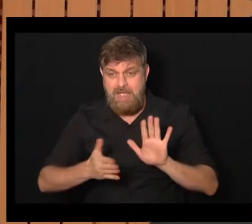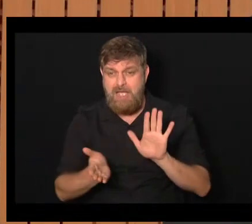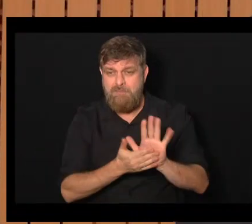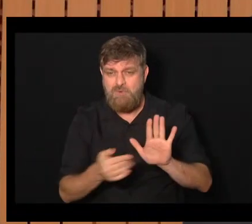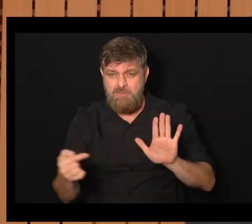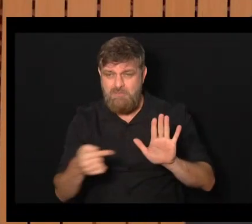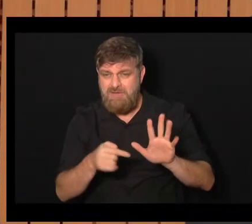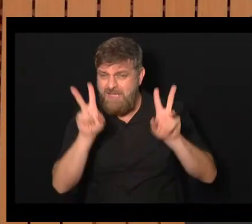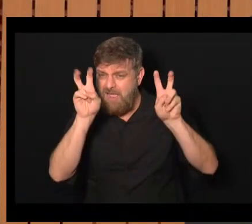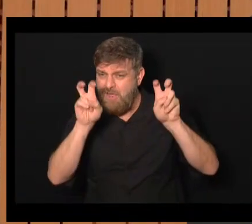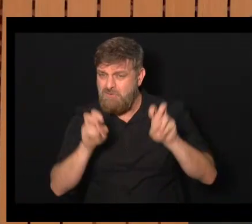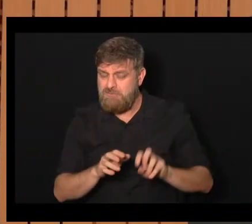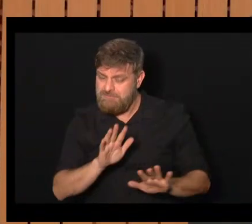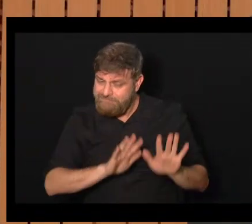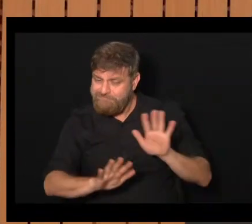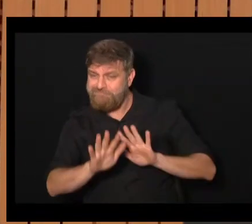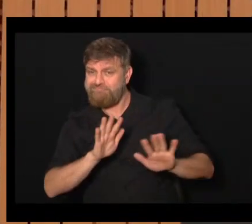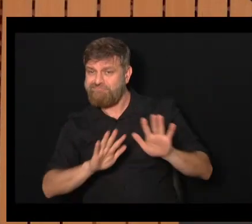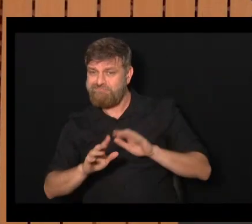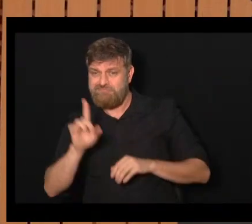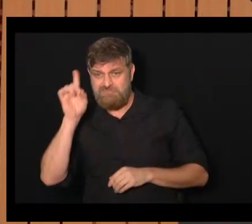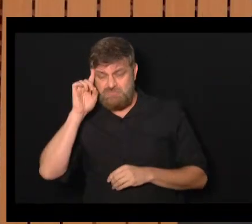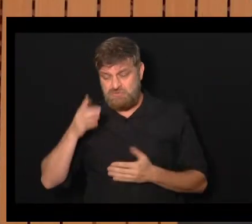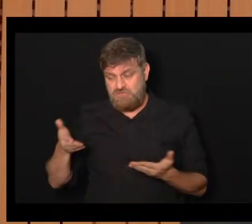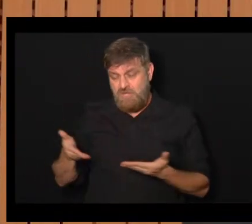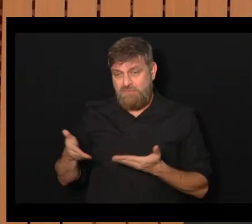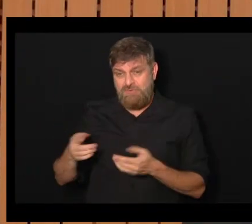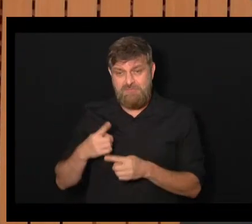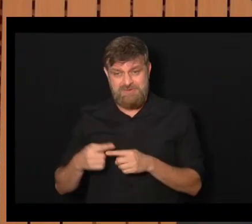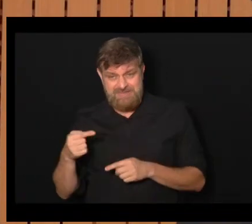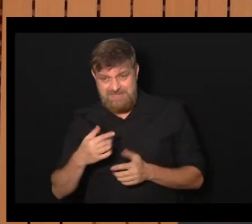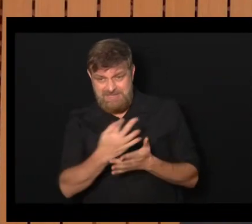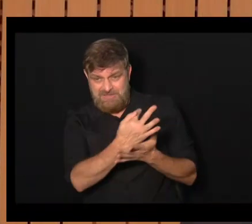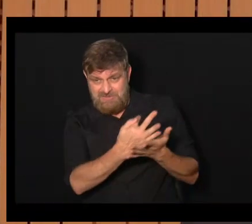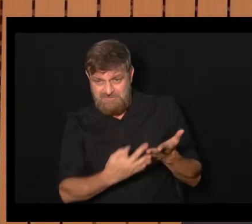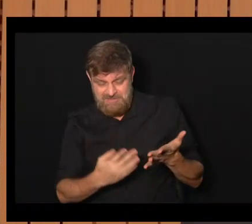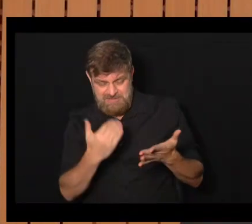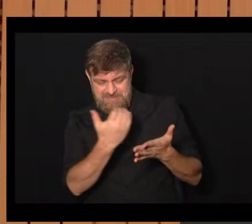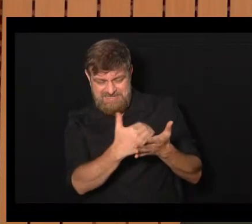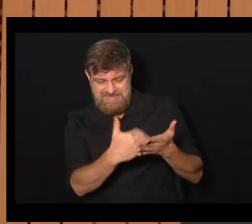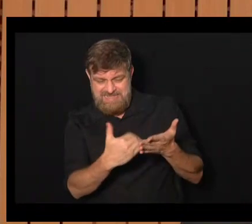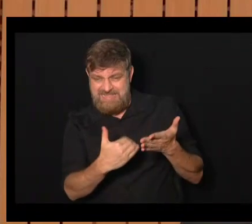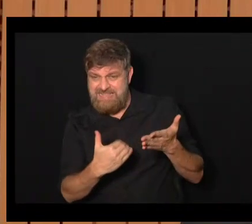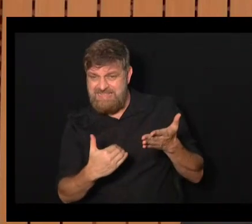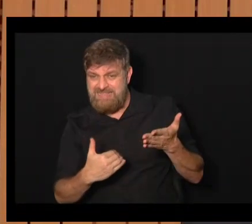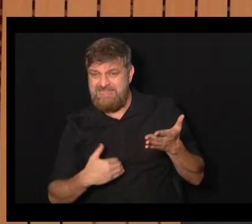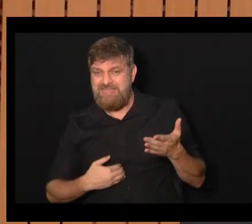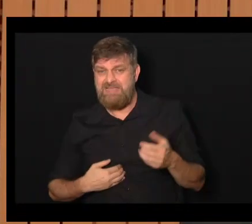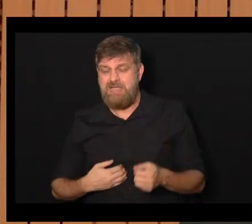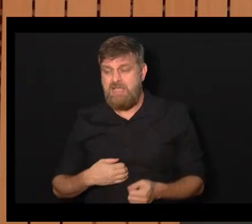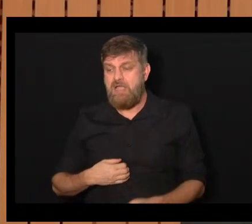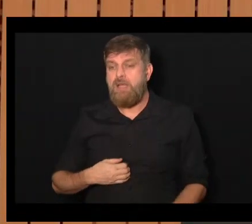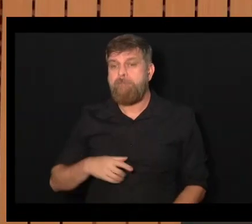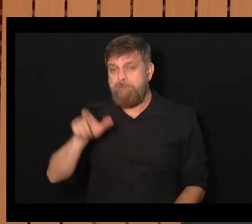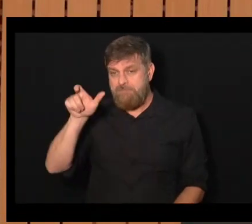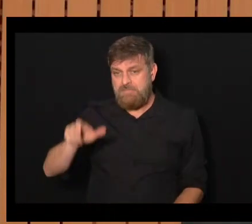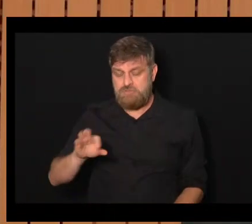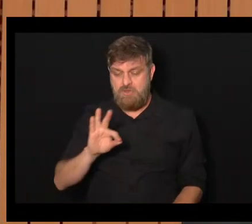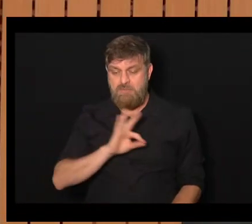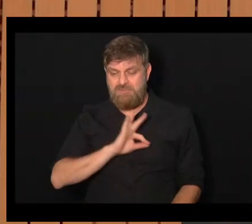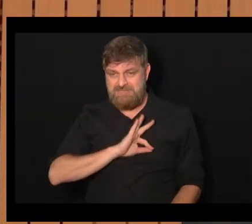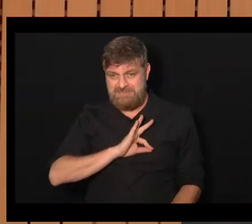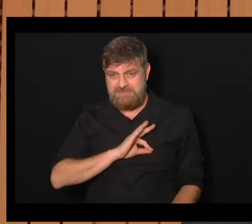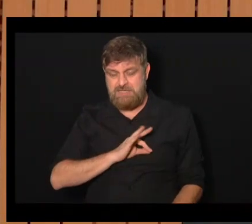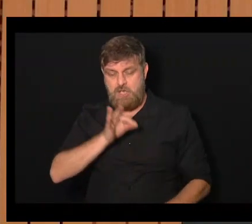assunto super delicado em nossa atual realidade, haja vista em seu texto trazer elementos que permitam a punição de policiais,